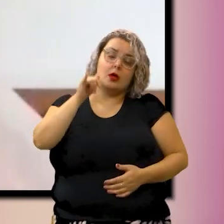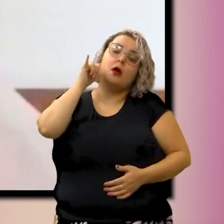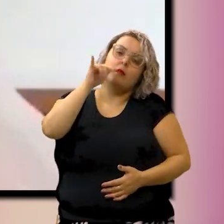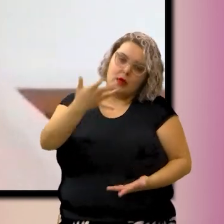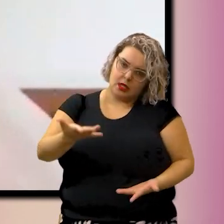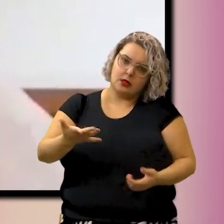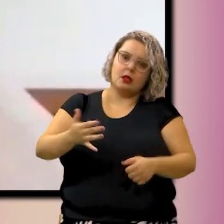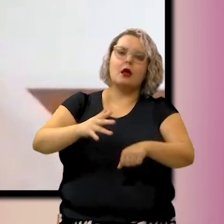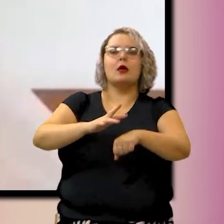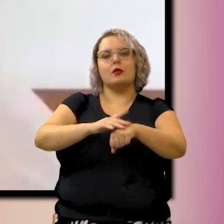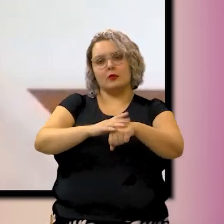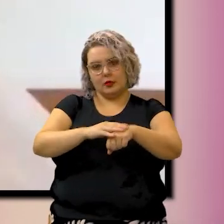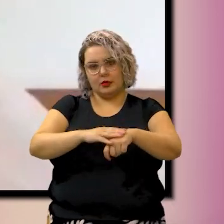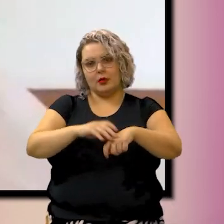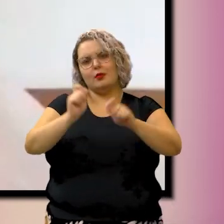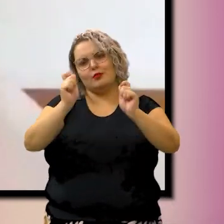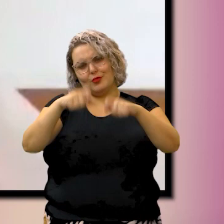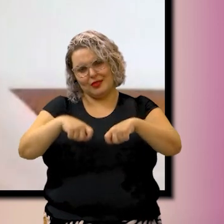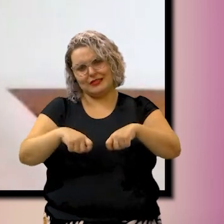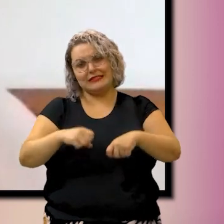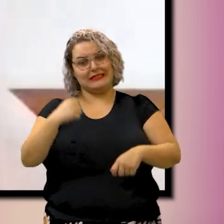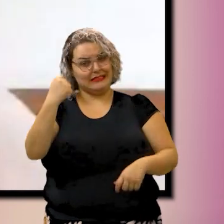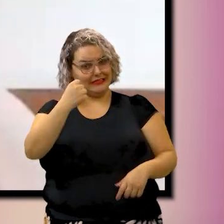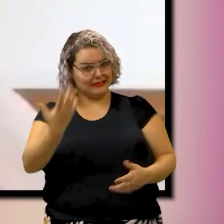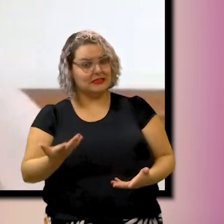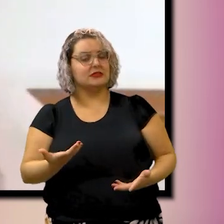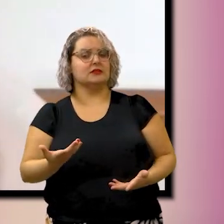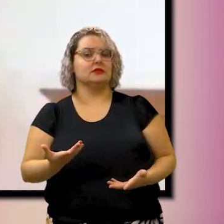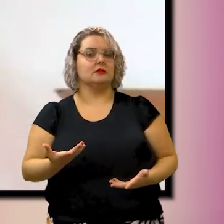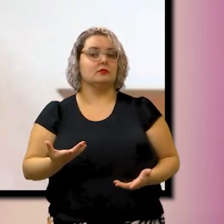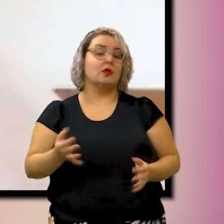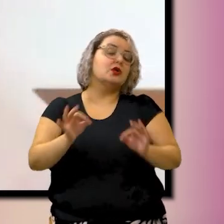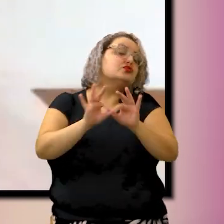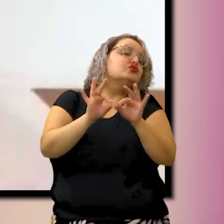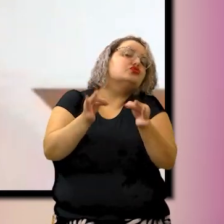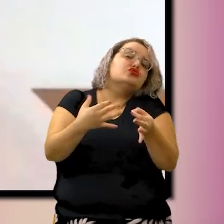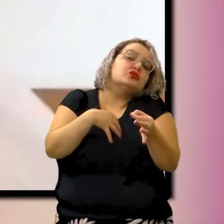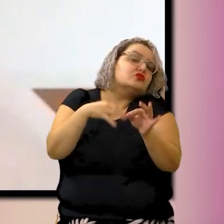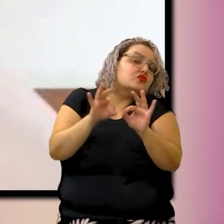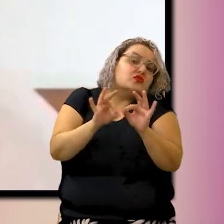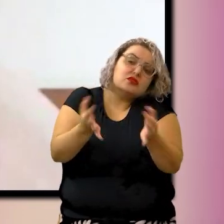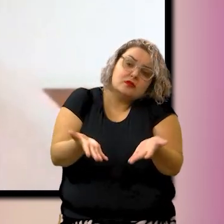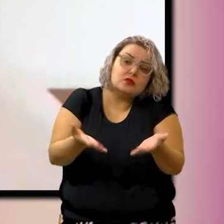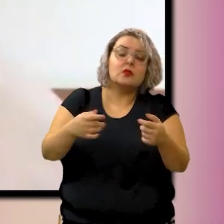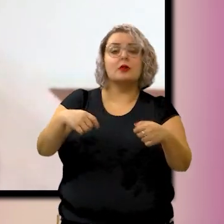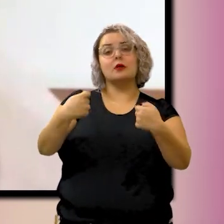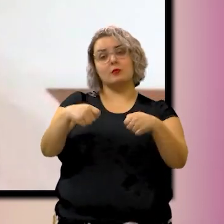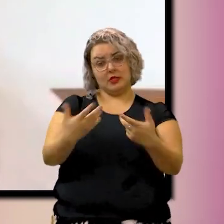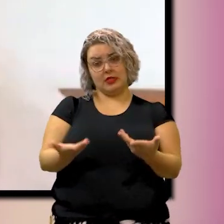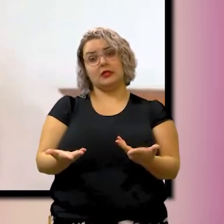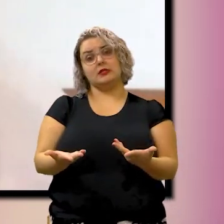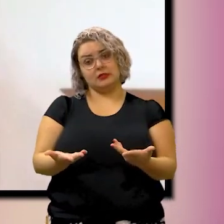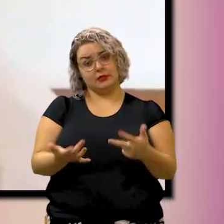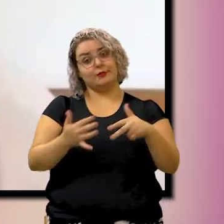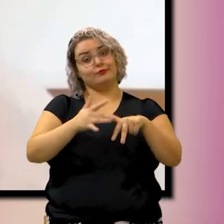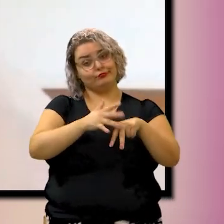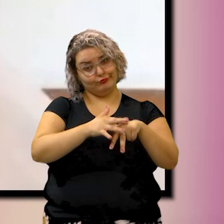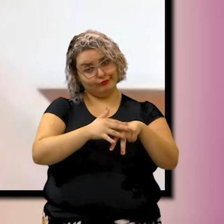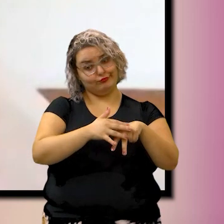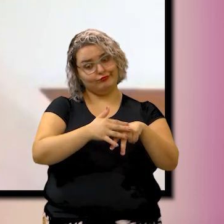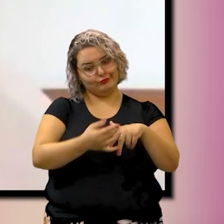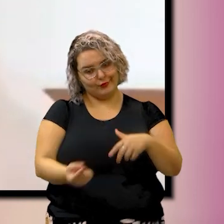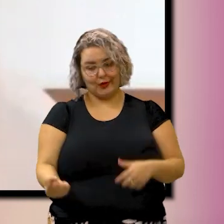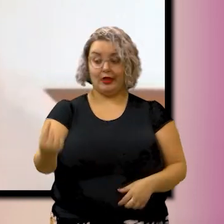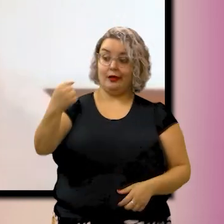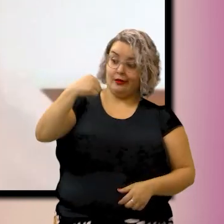gente consegue prevenir doenças que são potencialmente muito graves, às vezes de uma forma muito simples. Mas para isso a gente precisa